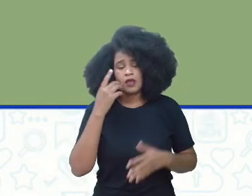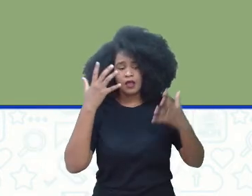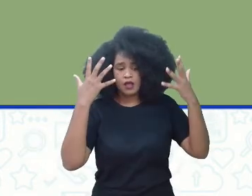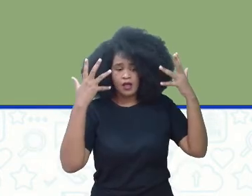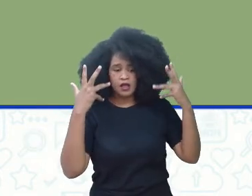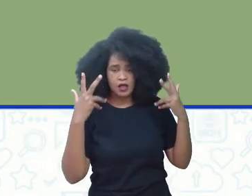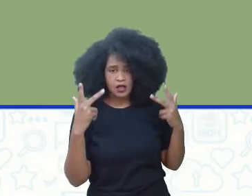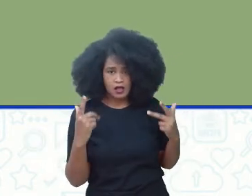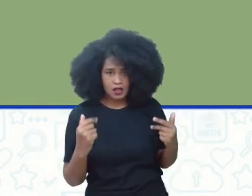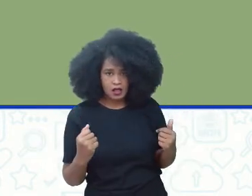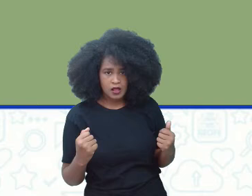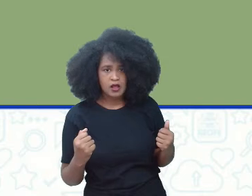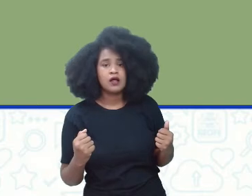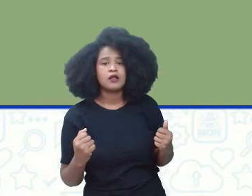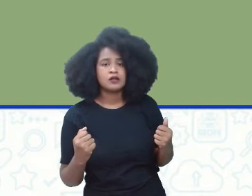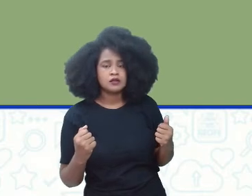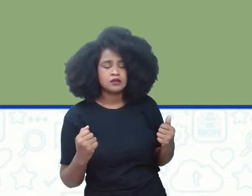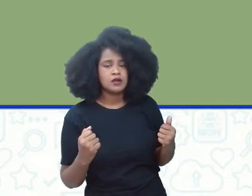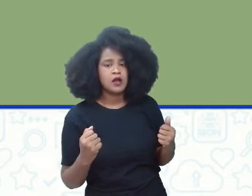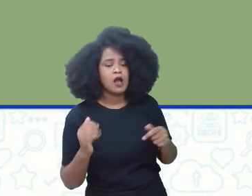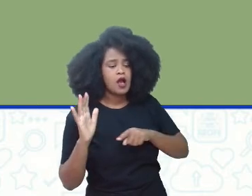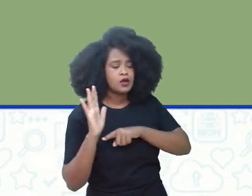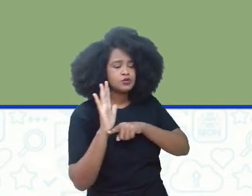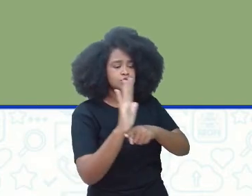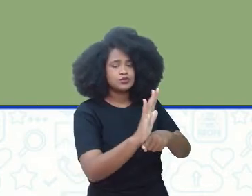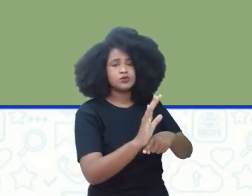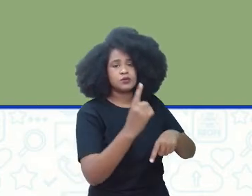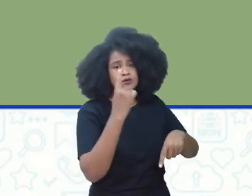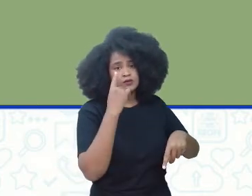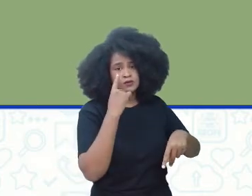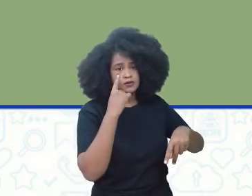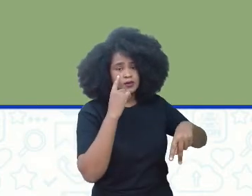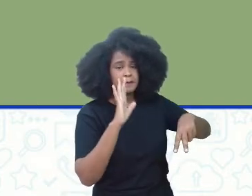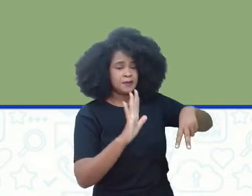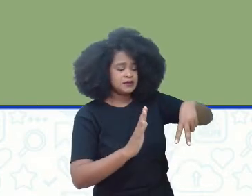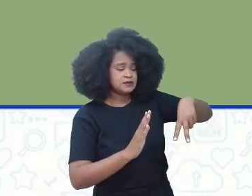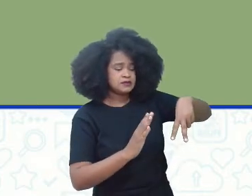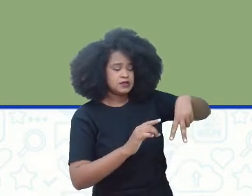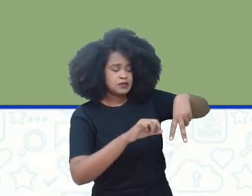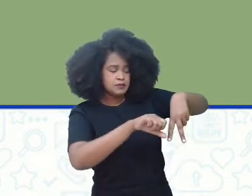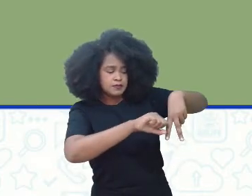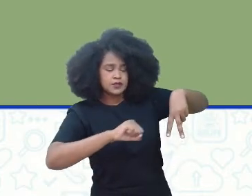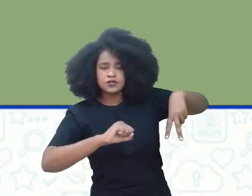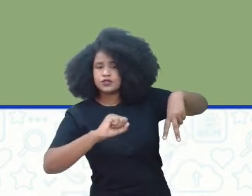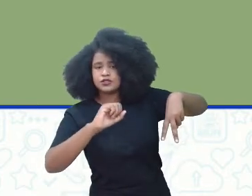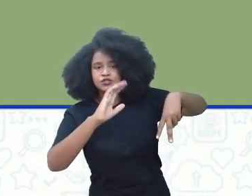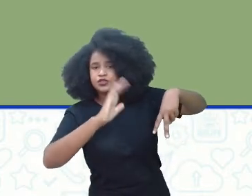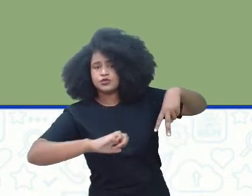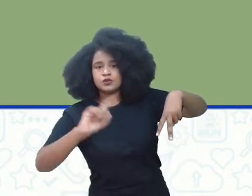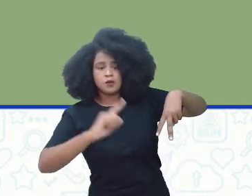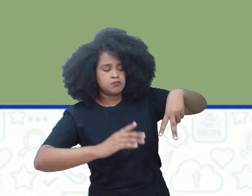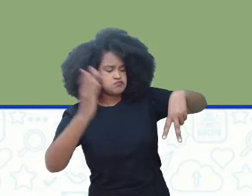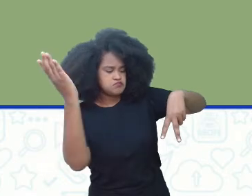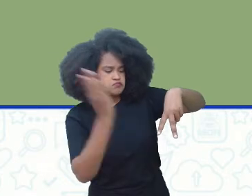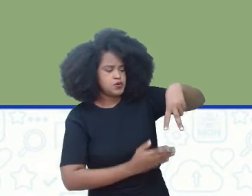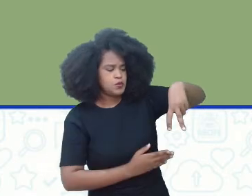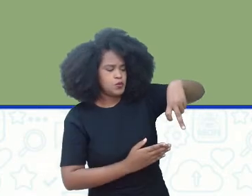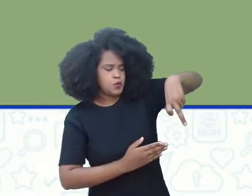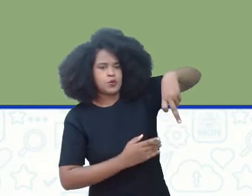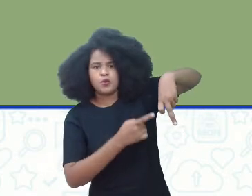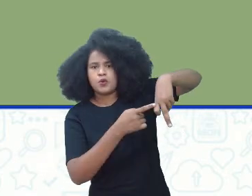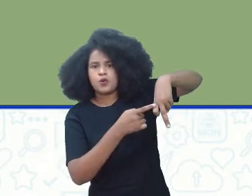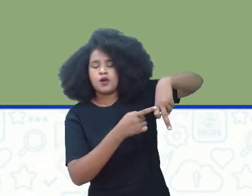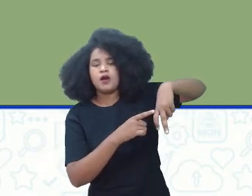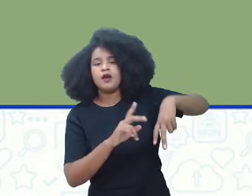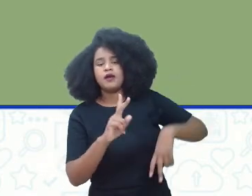espinho, cortou-lhe a perna. A hiena morreu em poucos dias. E aí, moral dessa